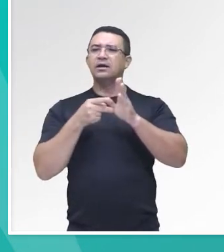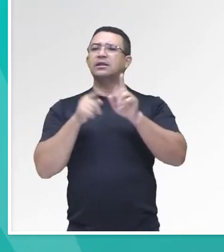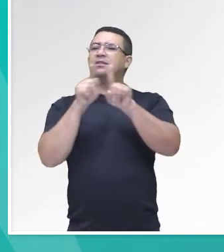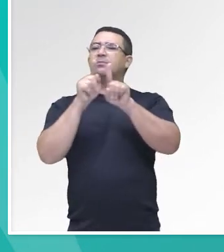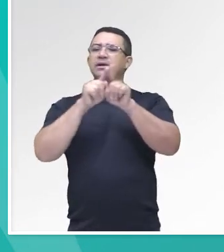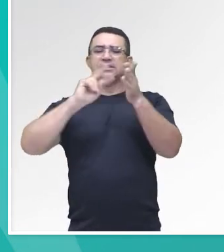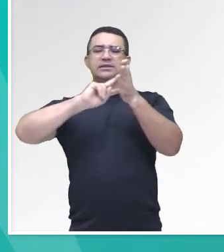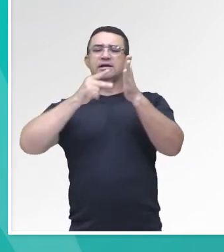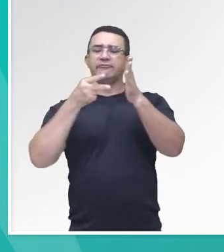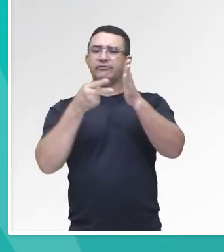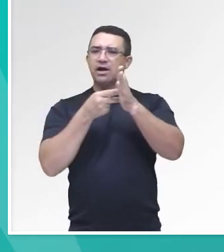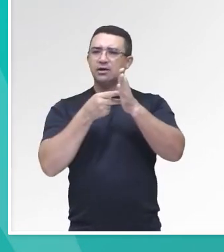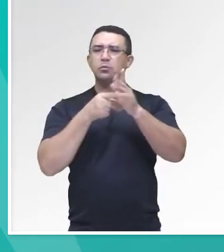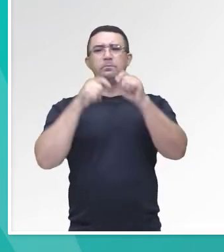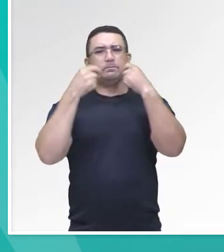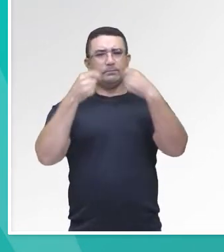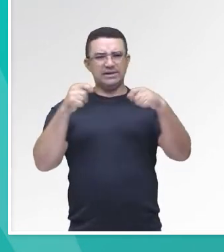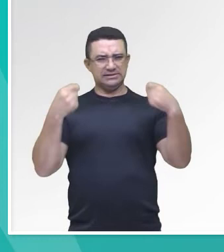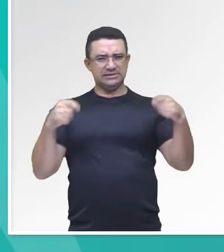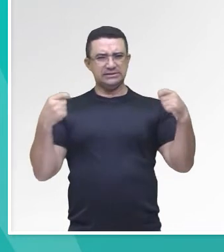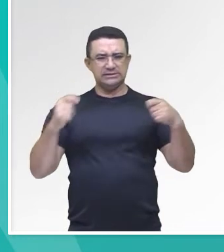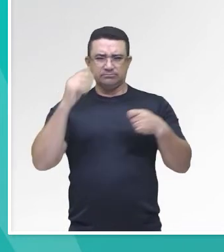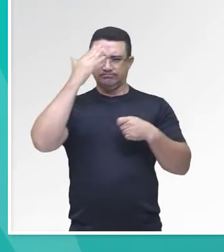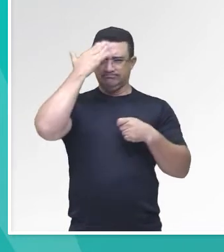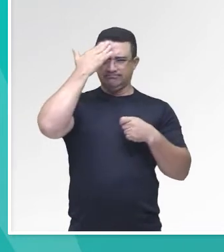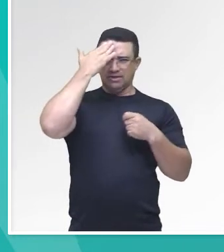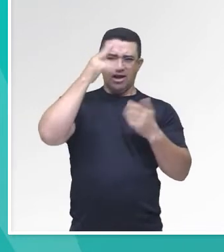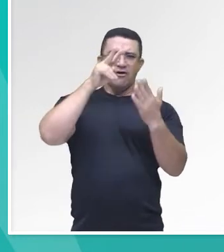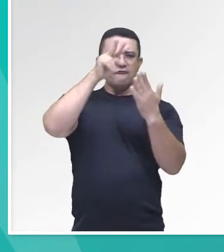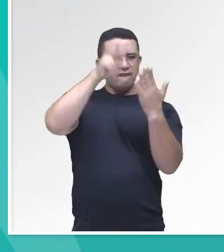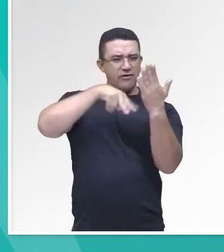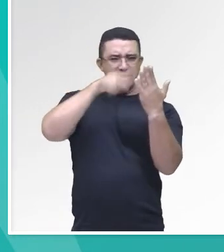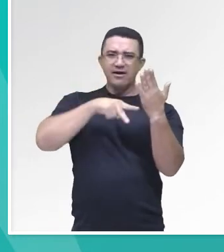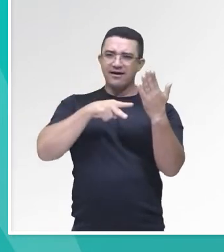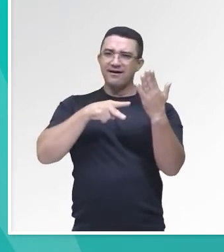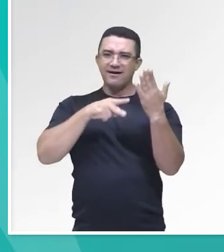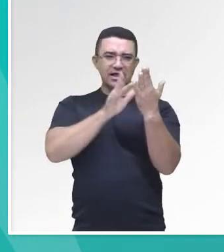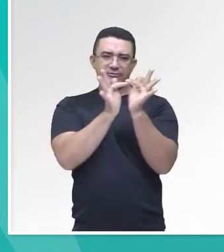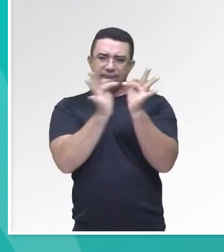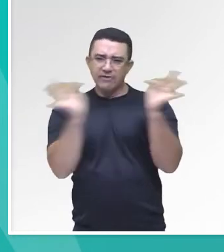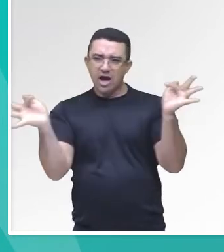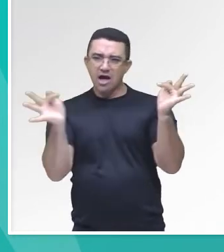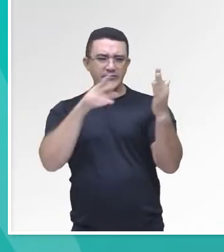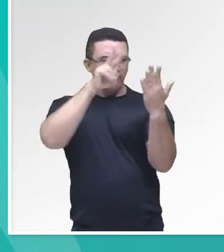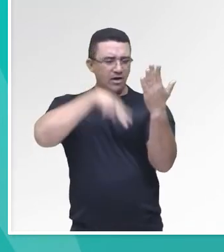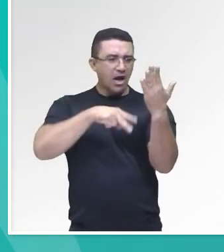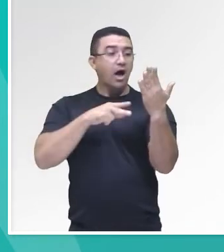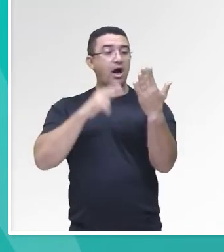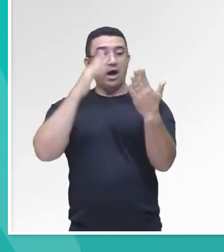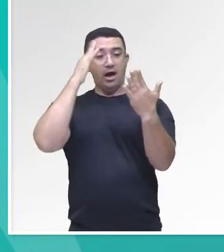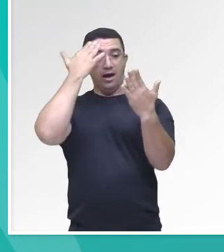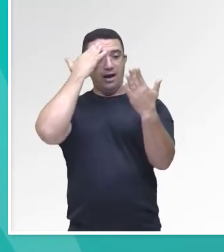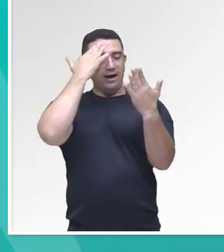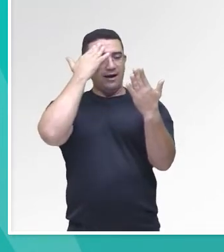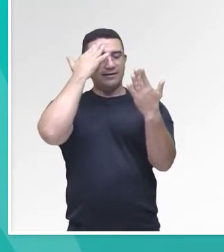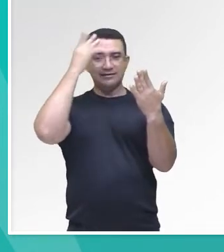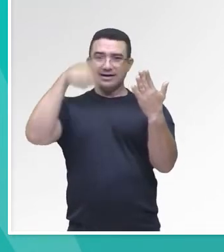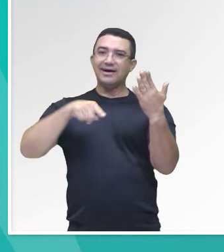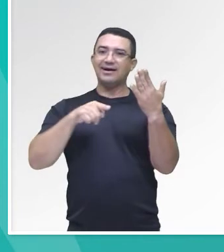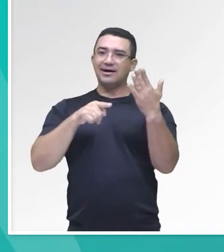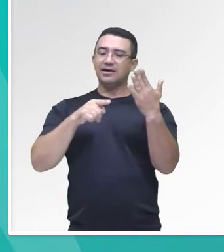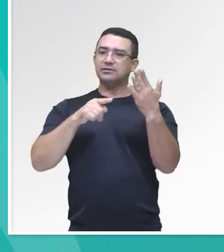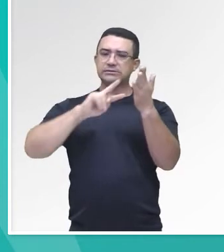fazer o quê? Uma interpretação, tá? Do que ele significa. Então, por isso que é um sentido figurado